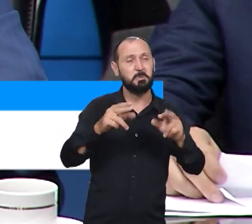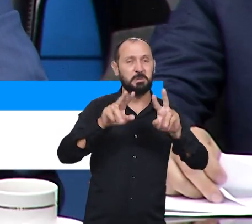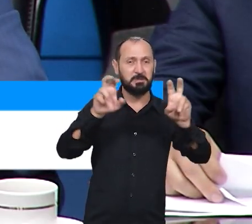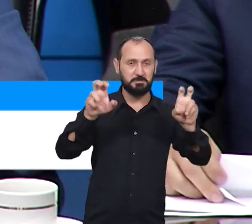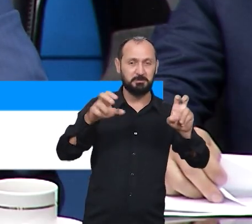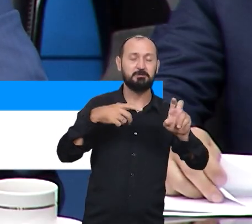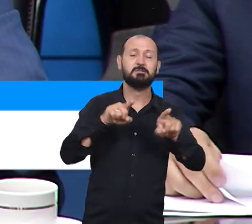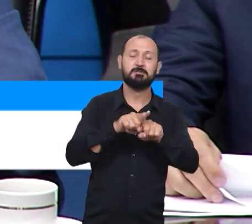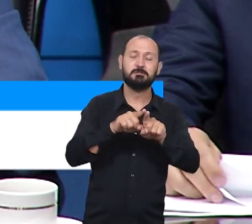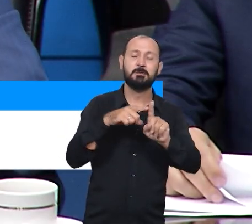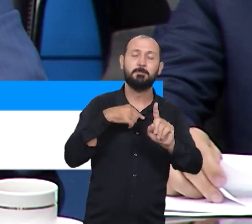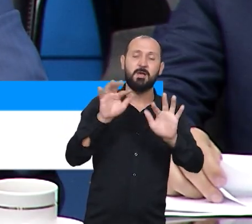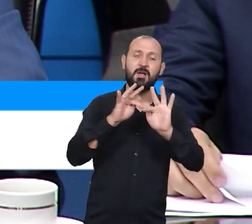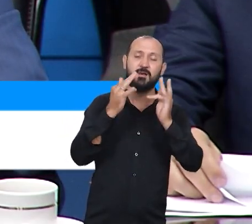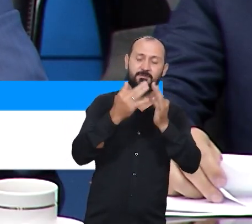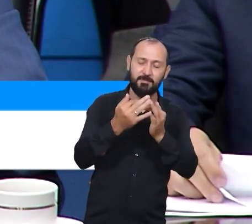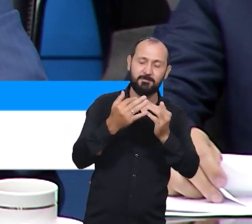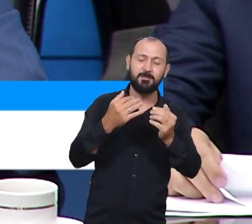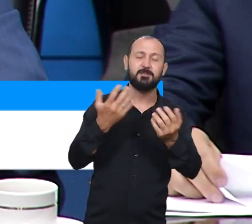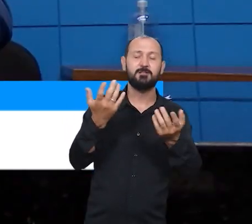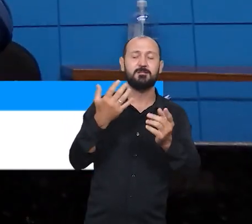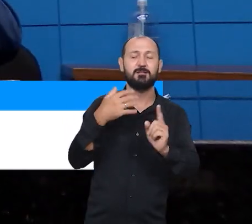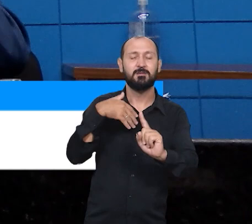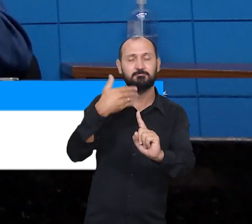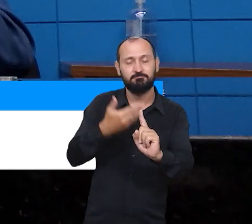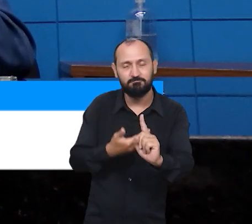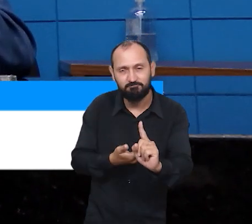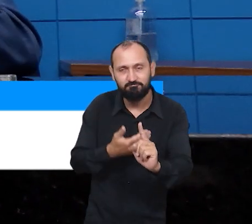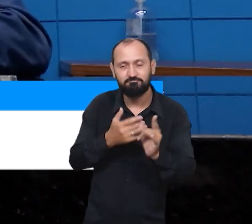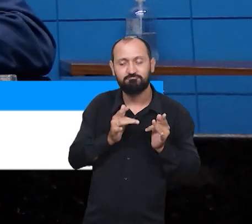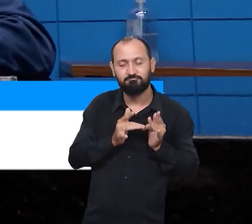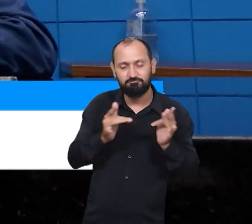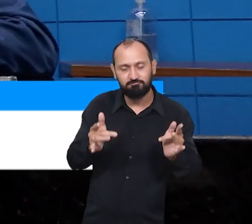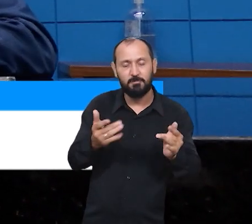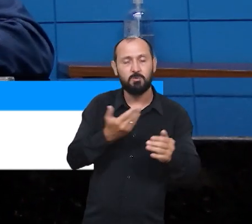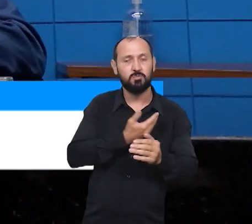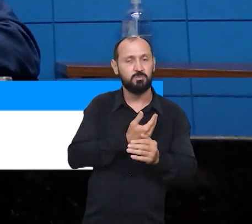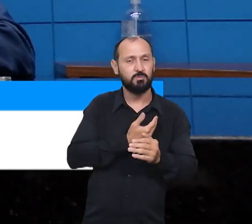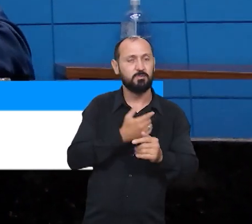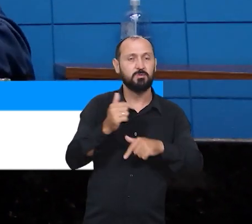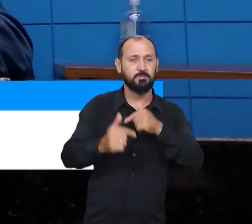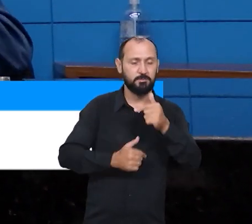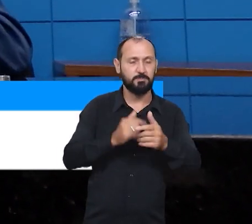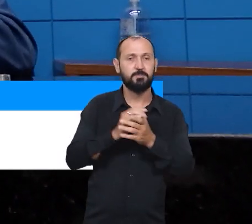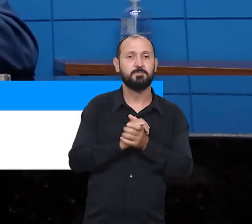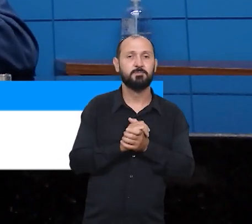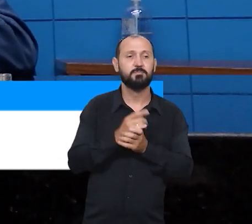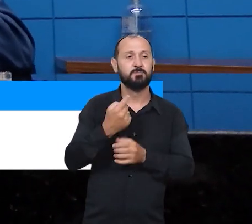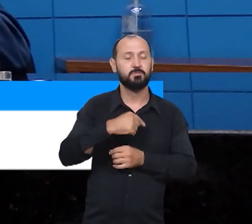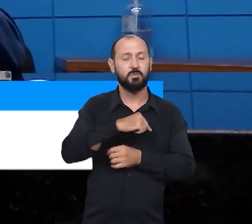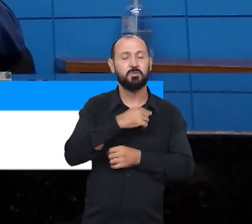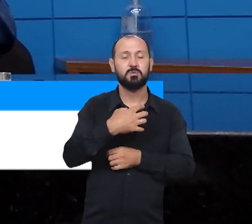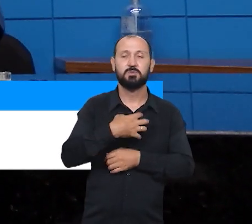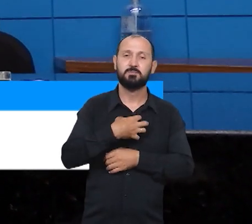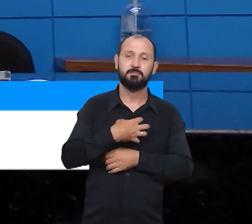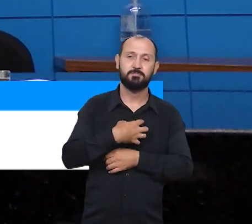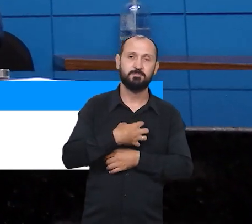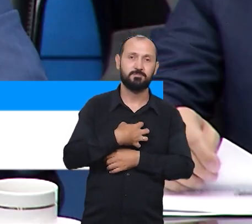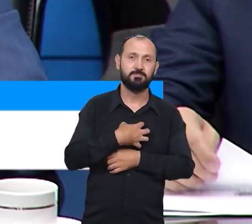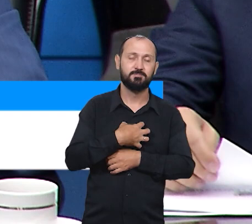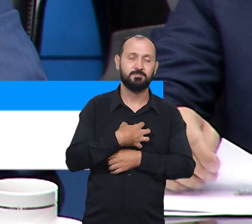falou da perda do colega de parlamento e prestou condolências à família, amigos e servidores da Casa de